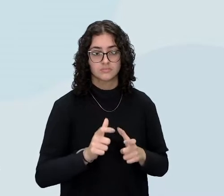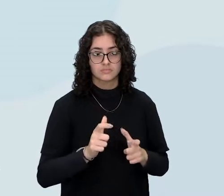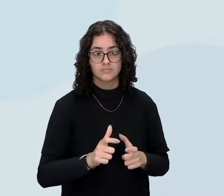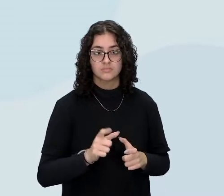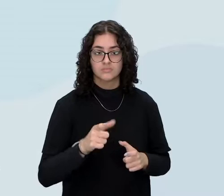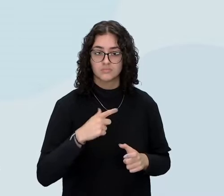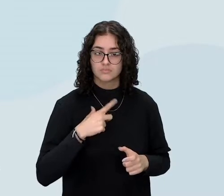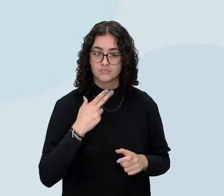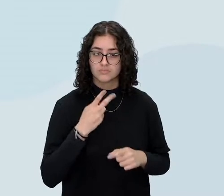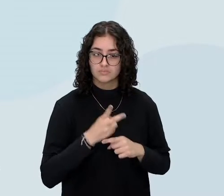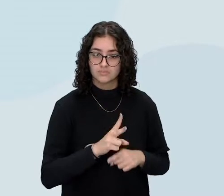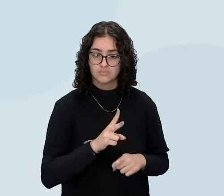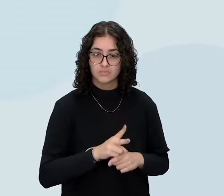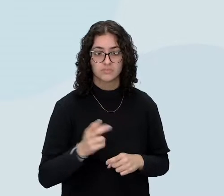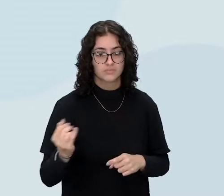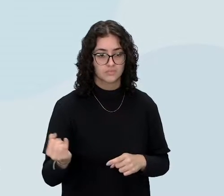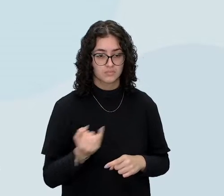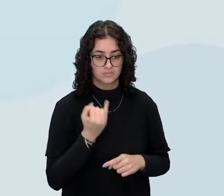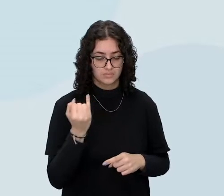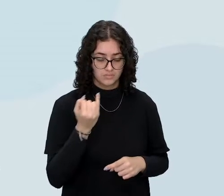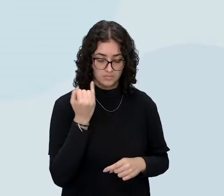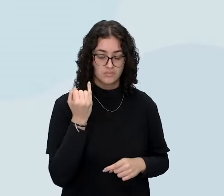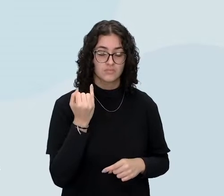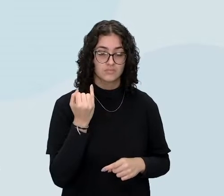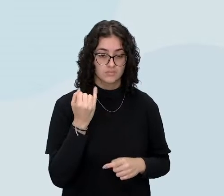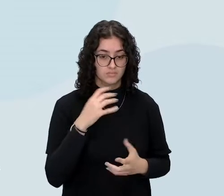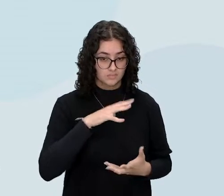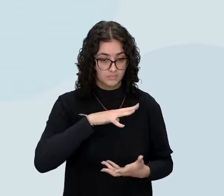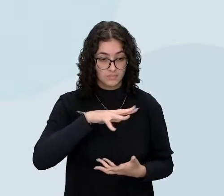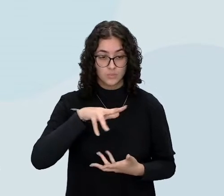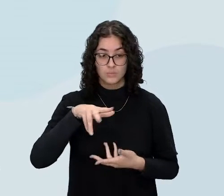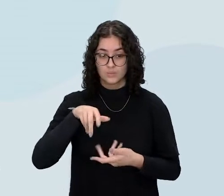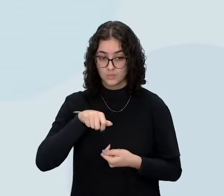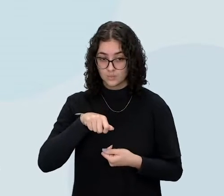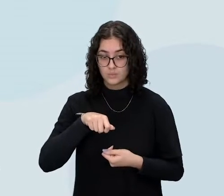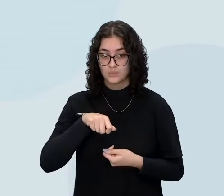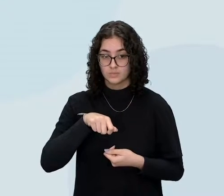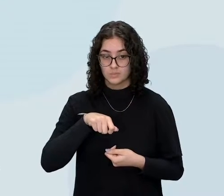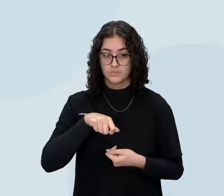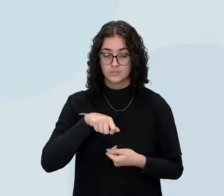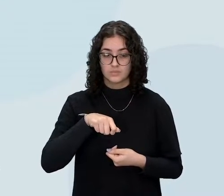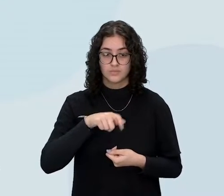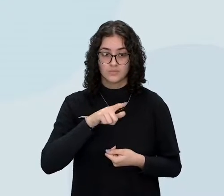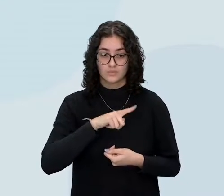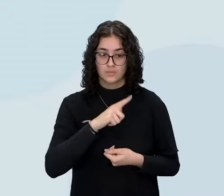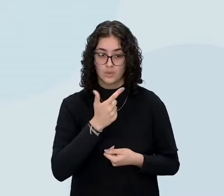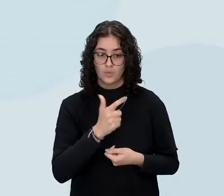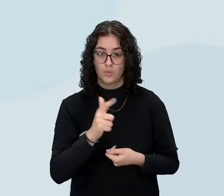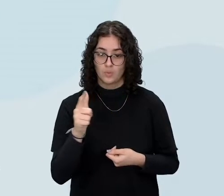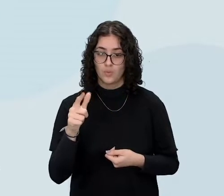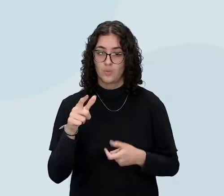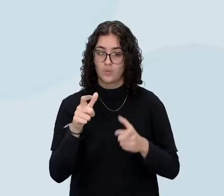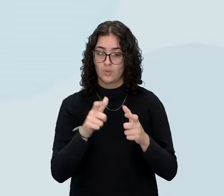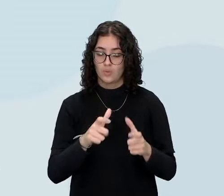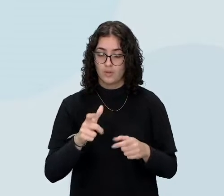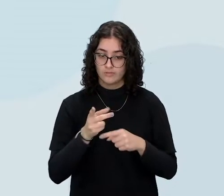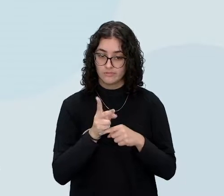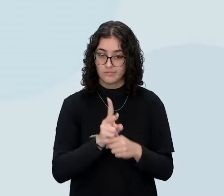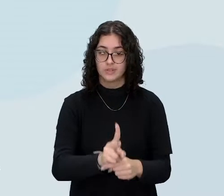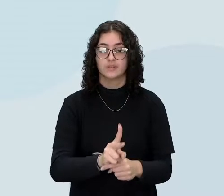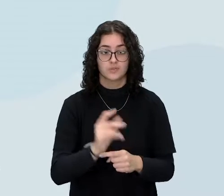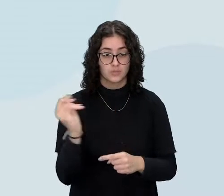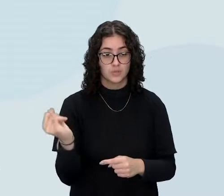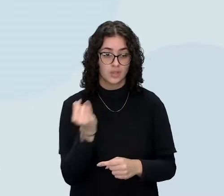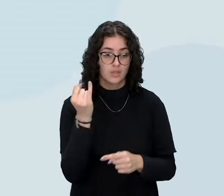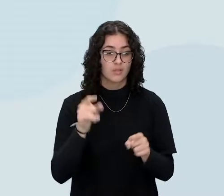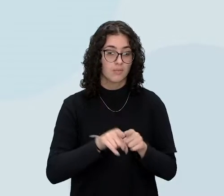de conservação mais importantes do mundo, né? Tem outras unidades de conservações muito